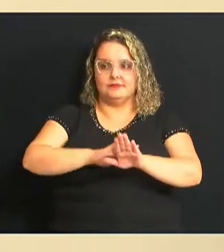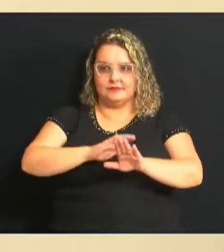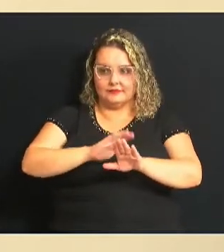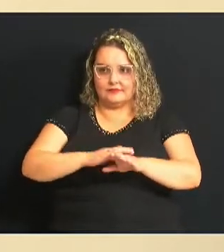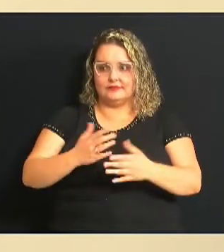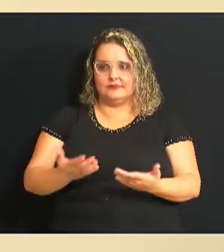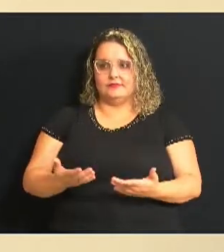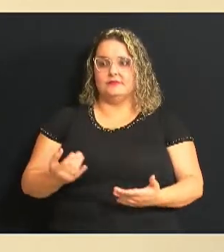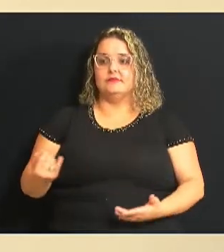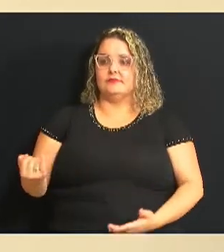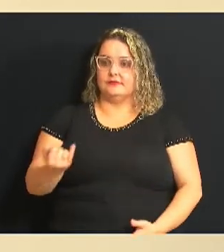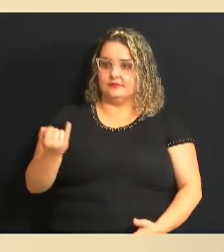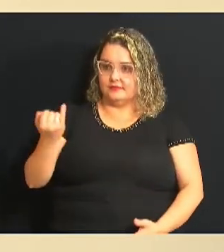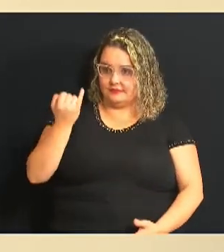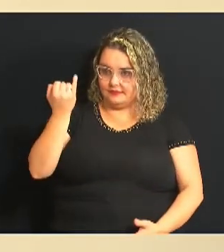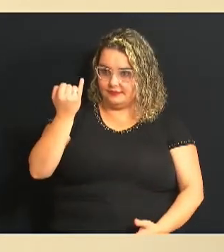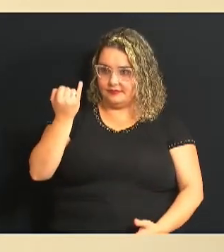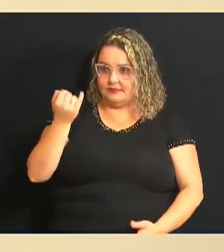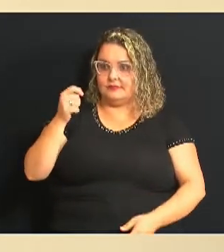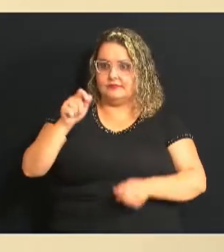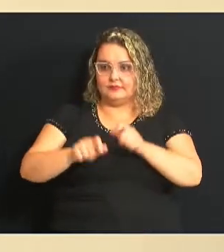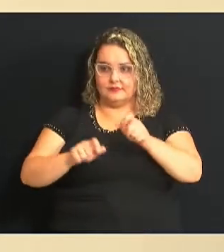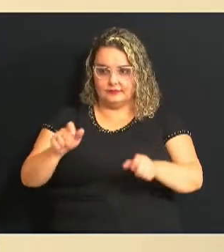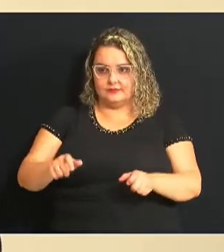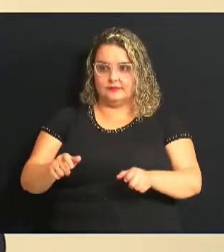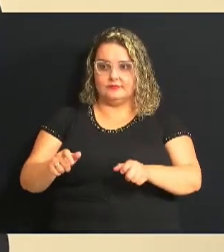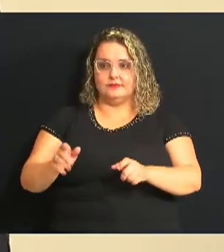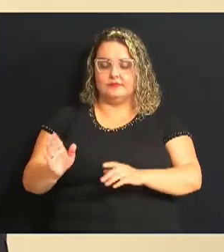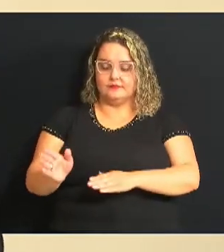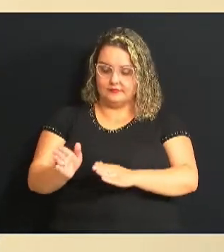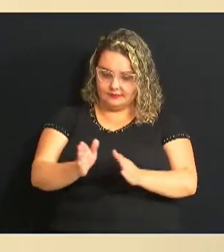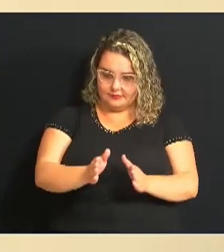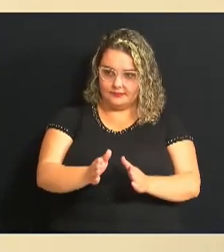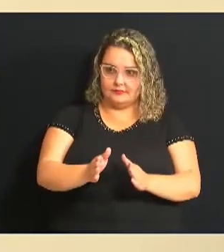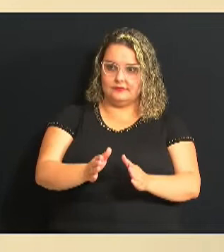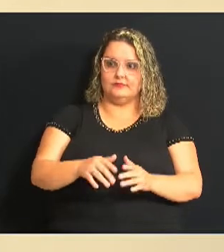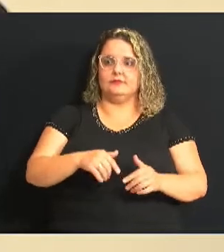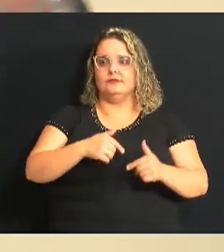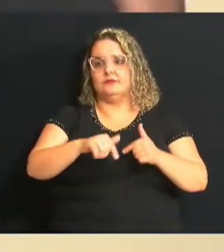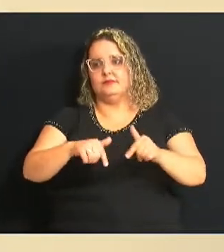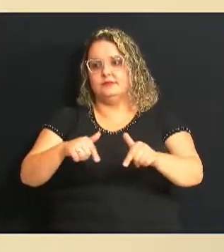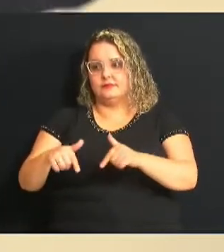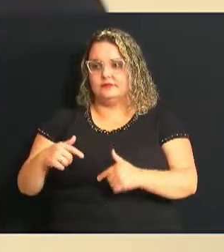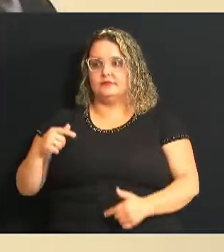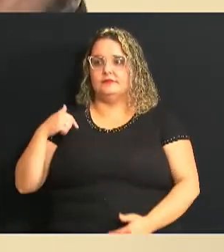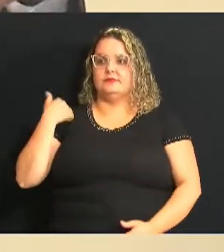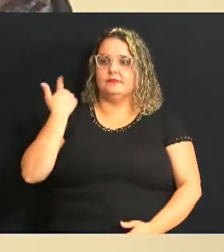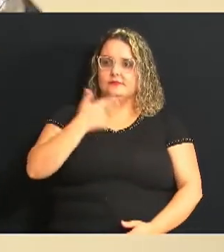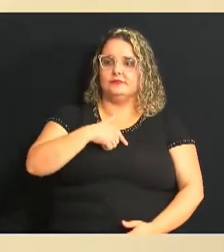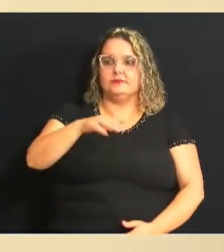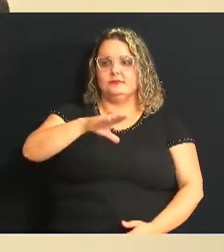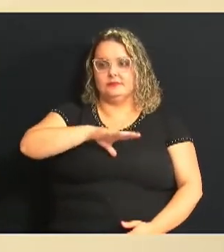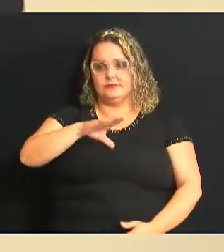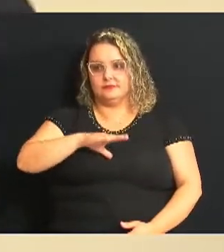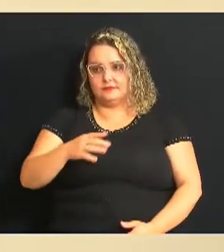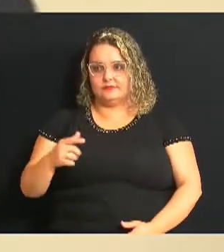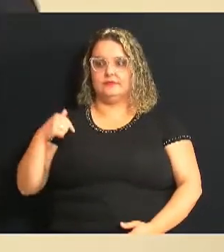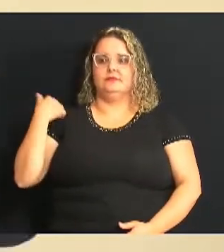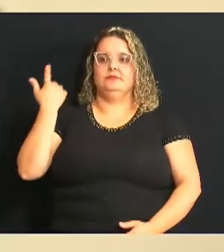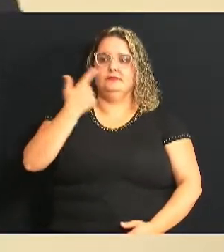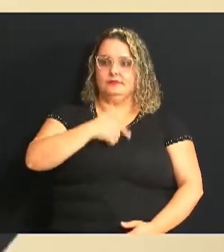a importância de pessoas e segmentos que trabalham para que a nossa cidade, a